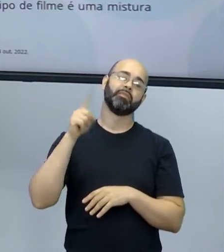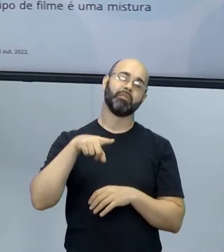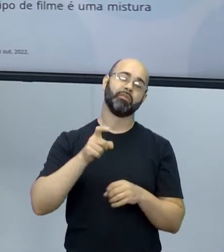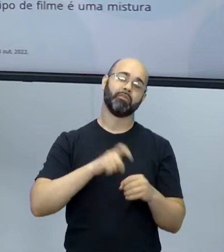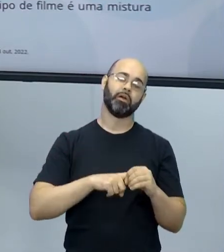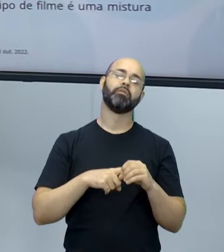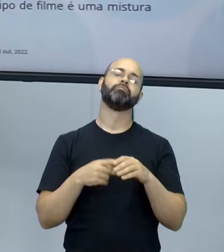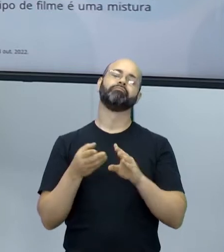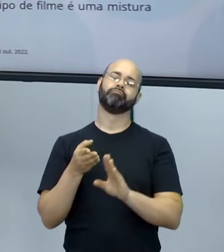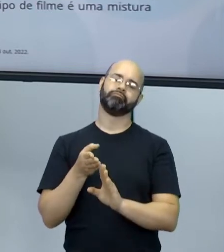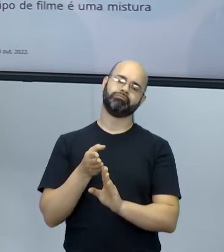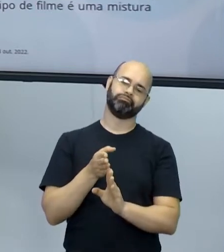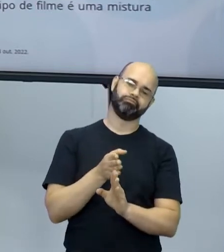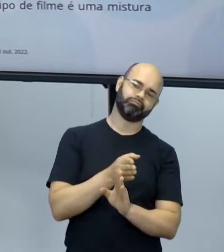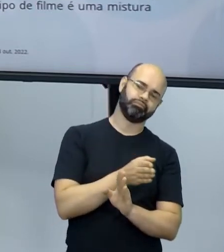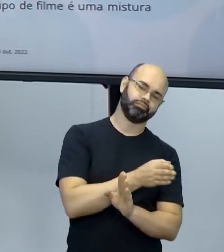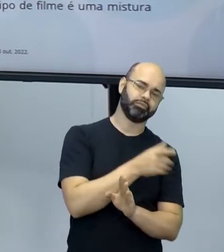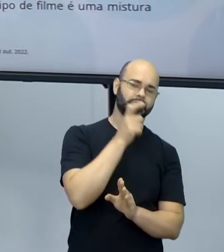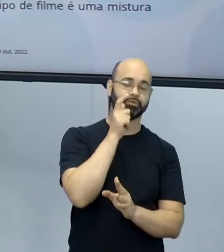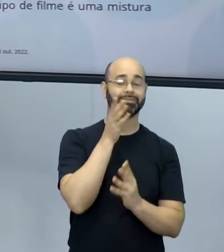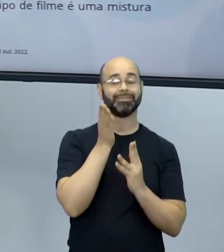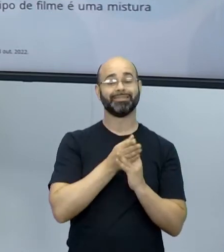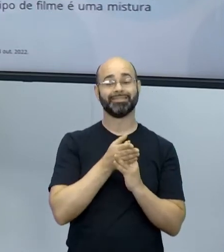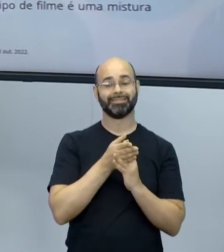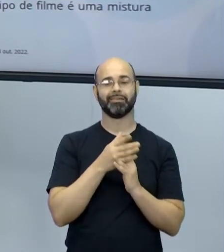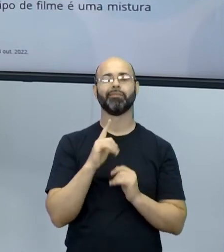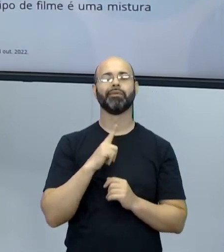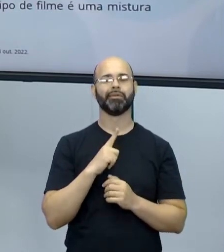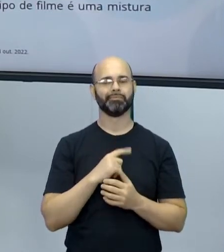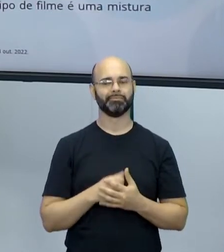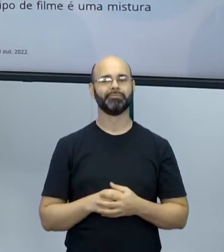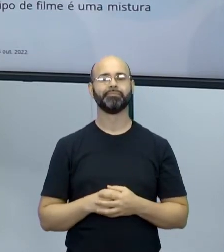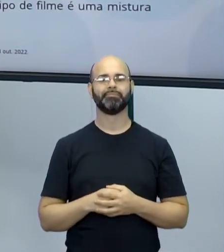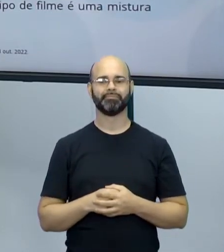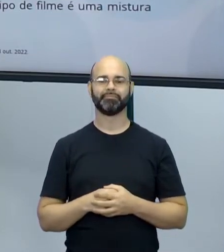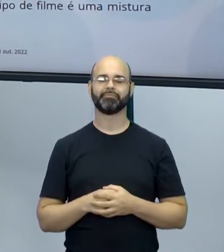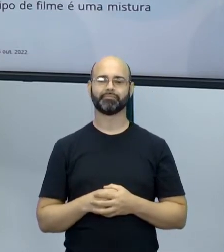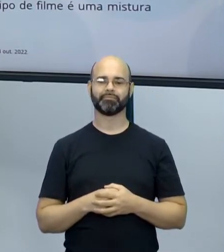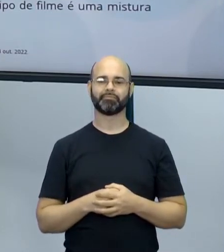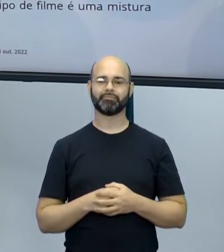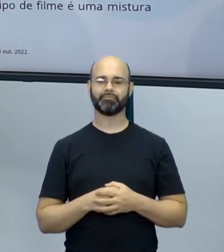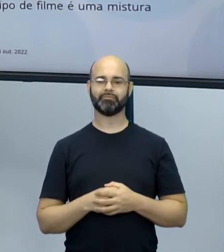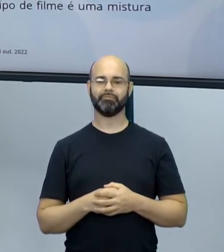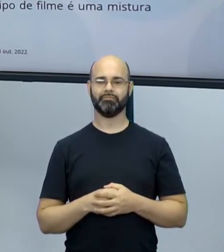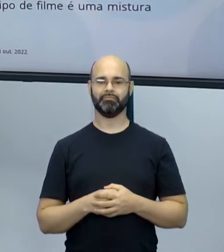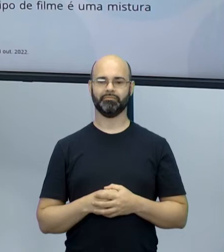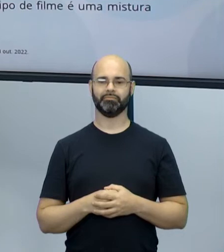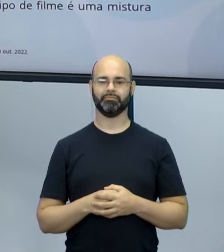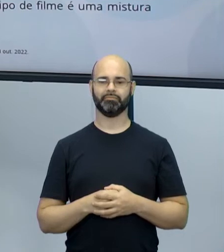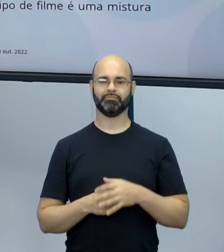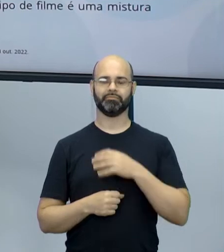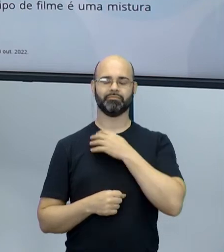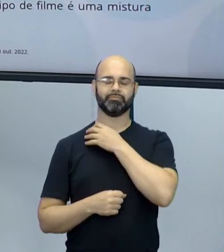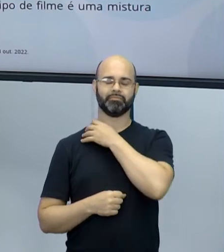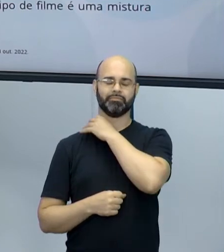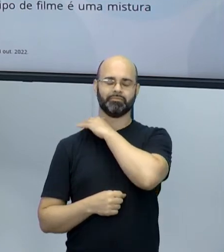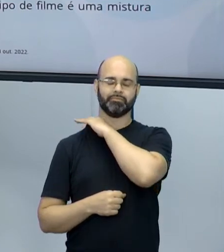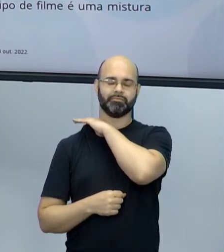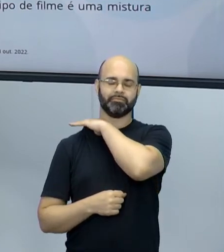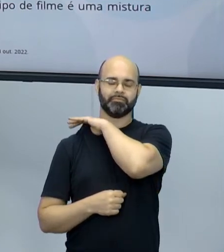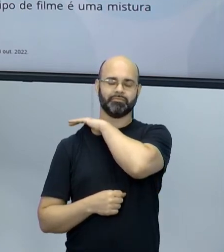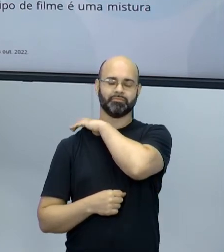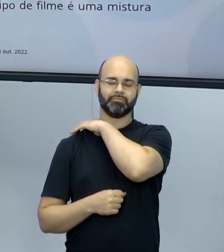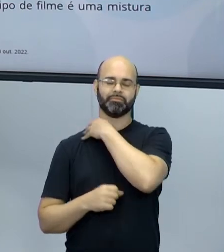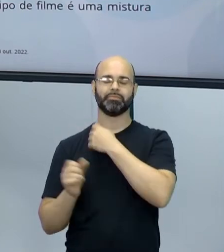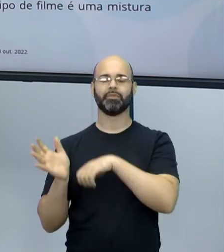termina de ver o filme. Ou seja, o filme tem um intervalo. Em geral, os filmes têm muitas sequências de...